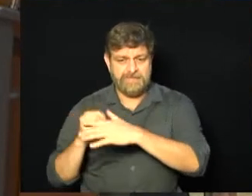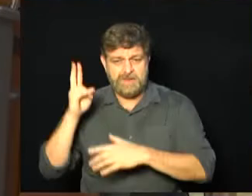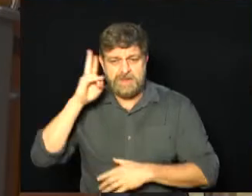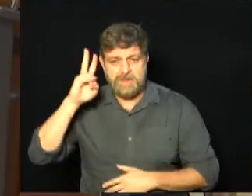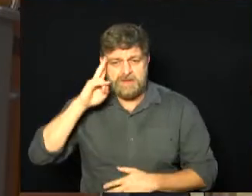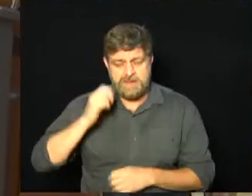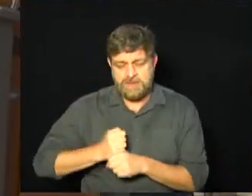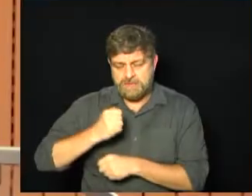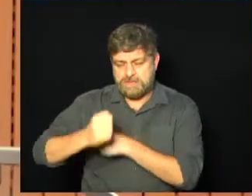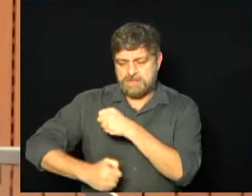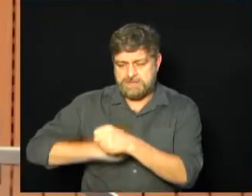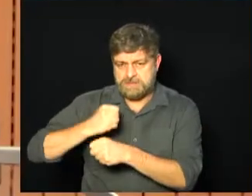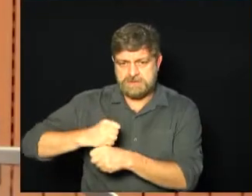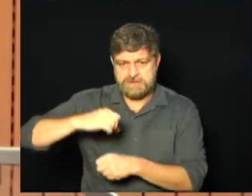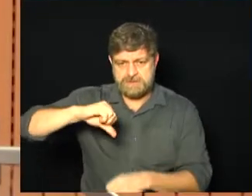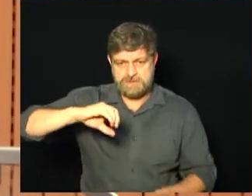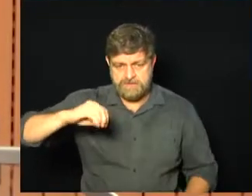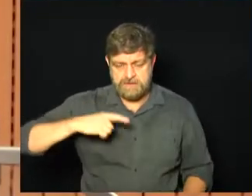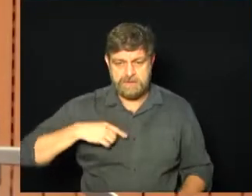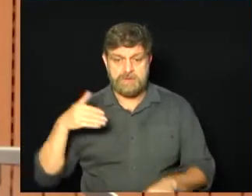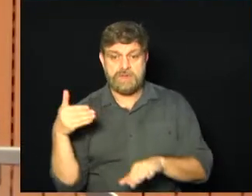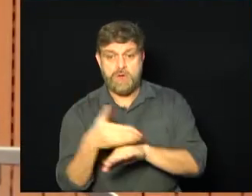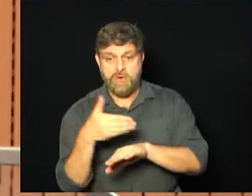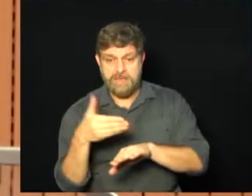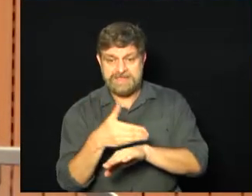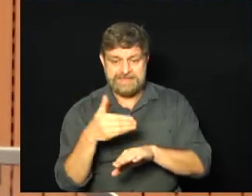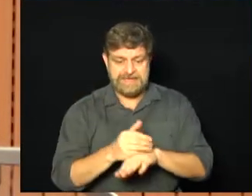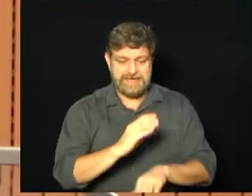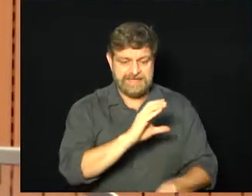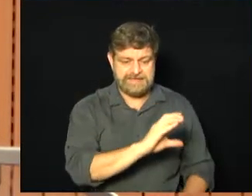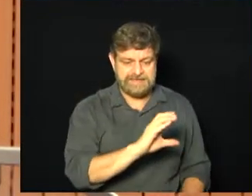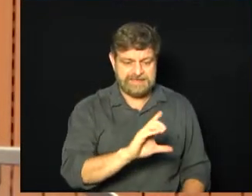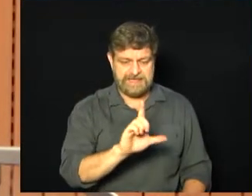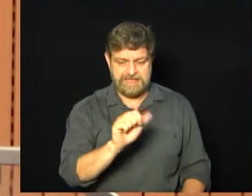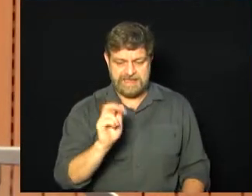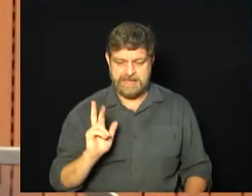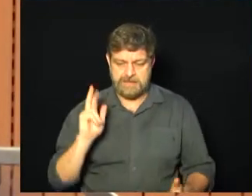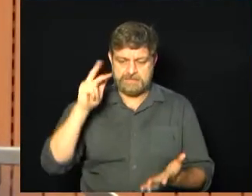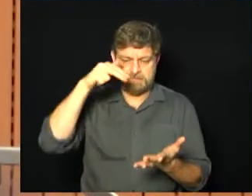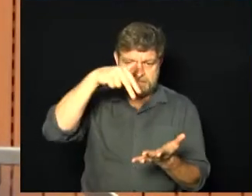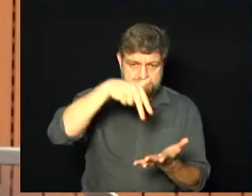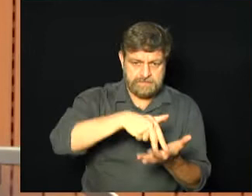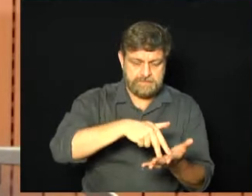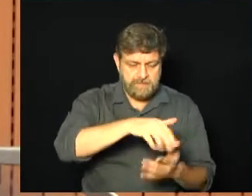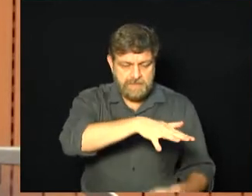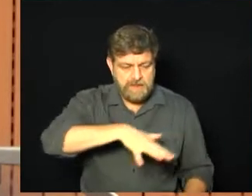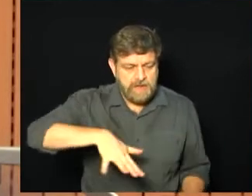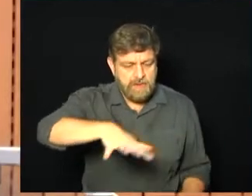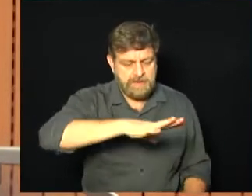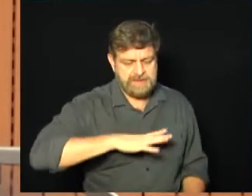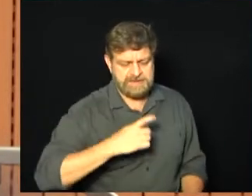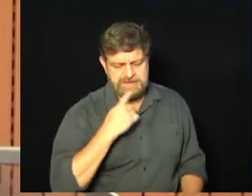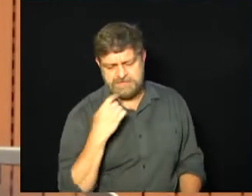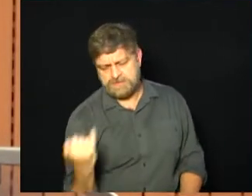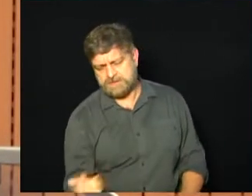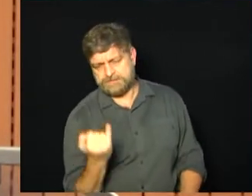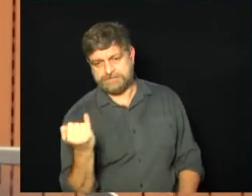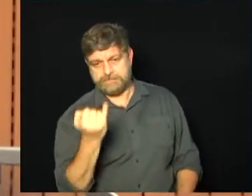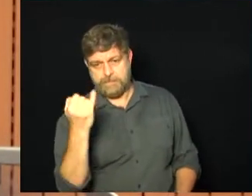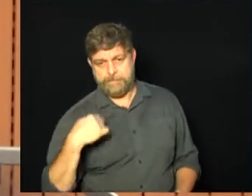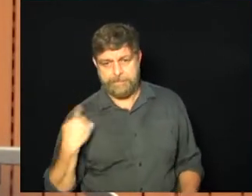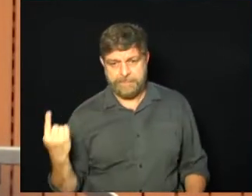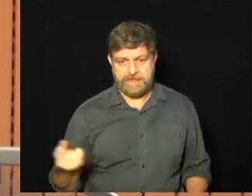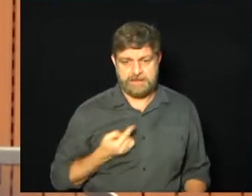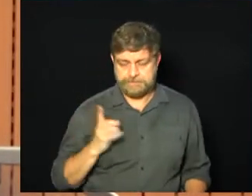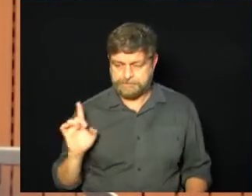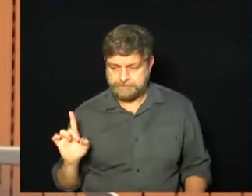90, quando eu comecei a frequentar o CCLA, era um espaço da cidade muito importante, onde a gente ia para